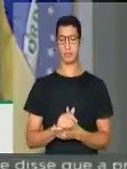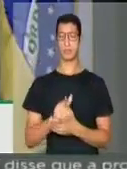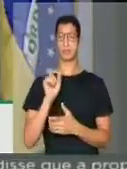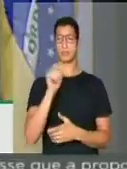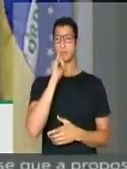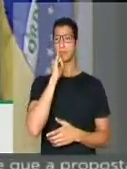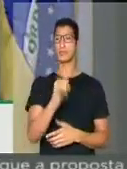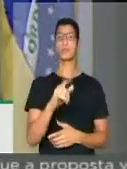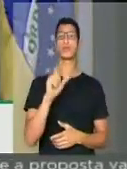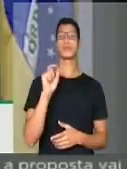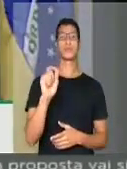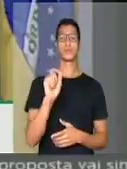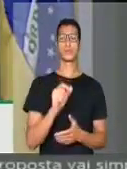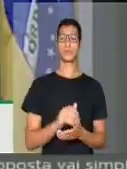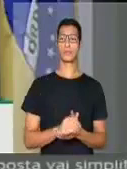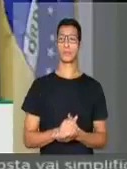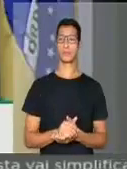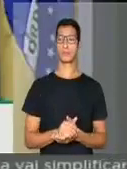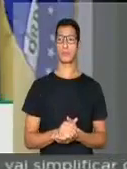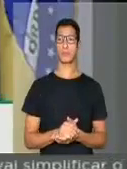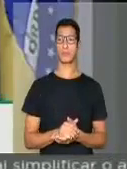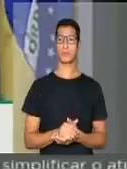que diz o seguinte.